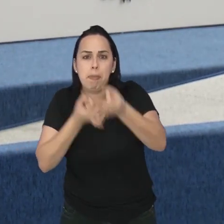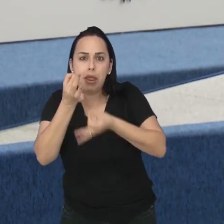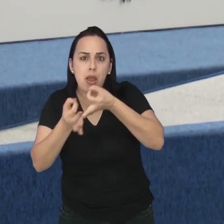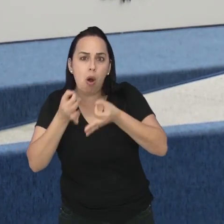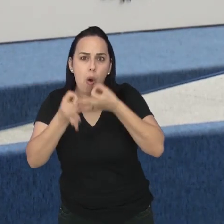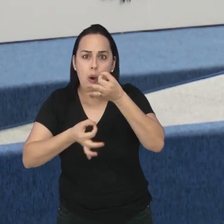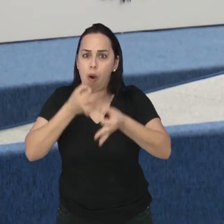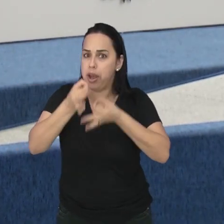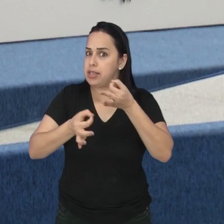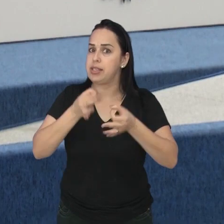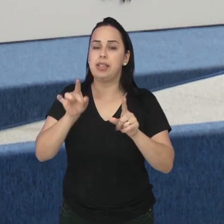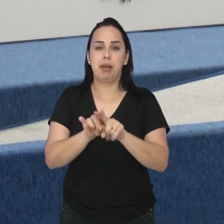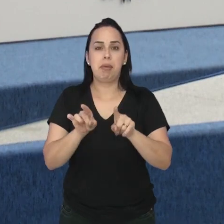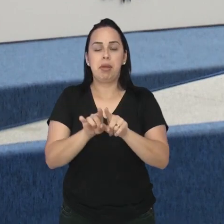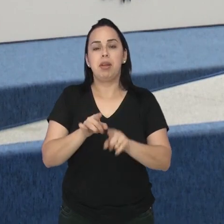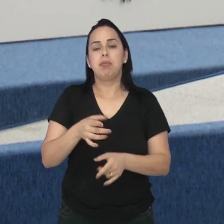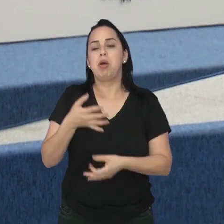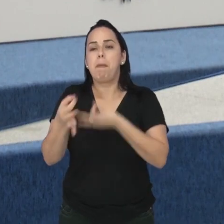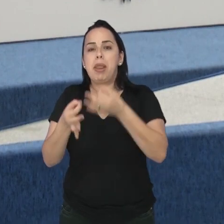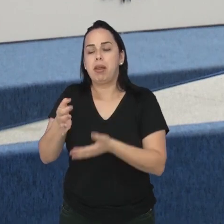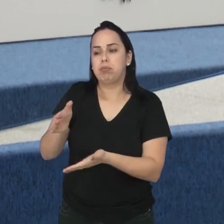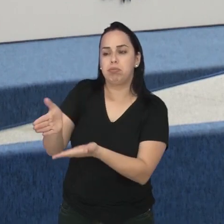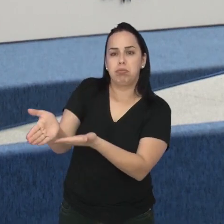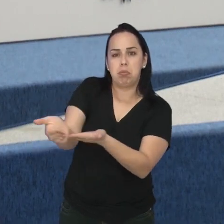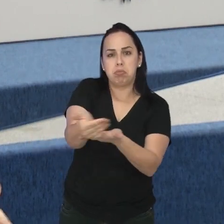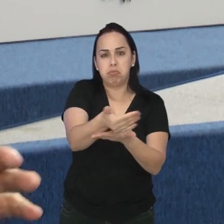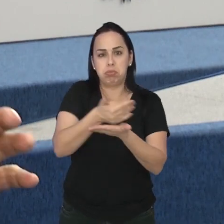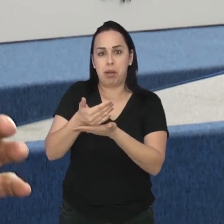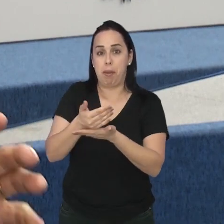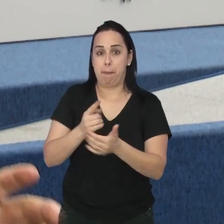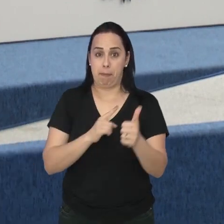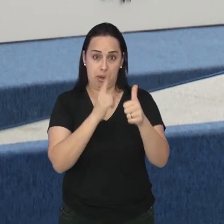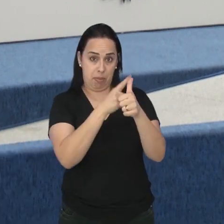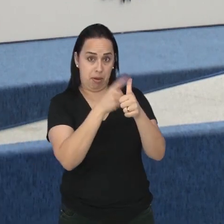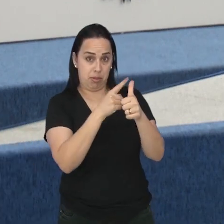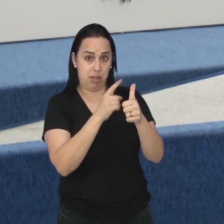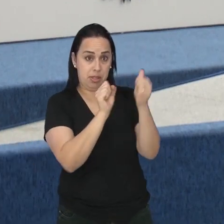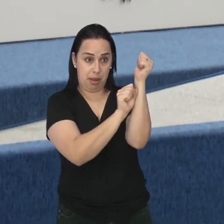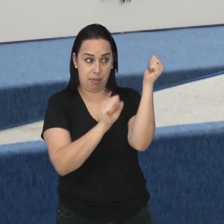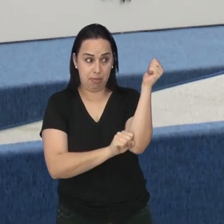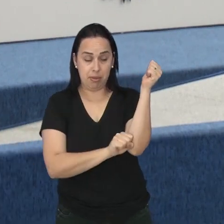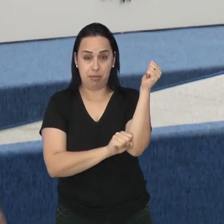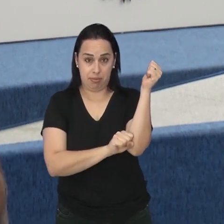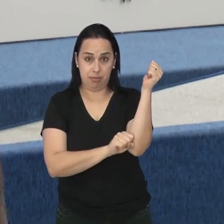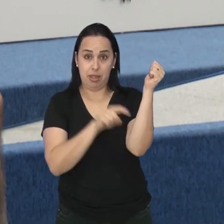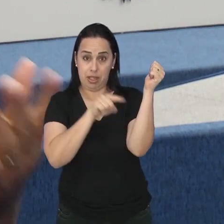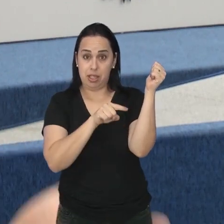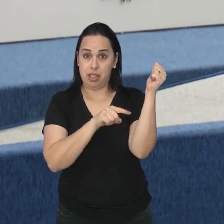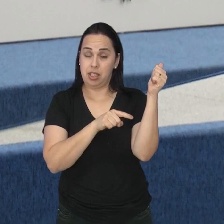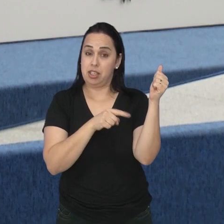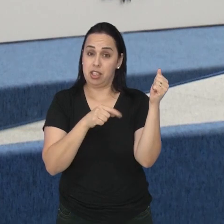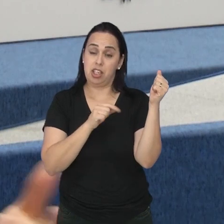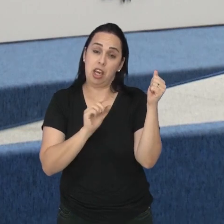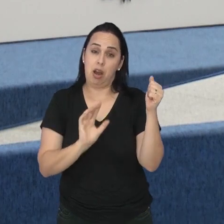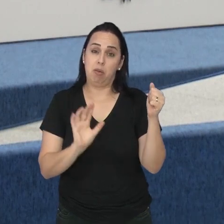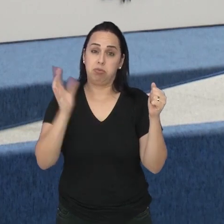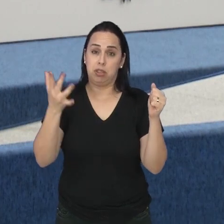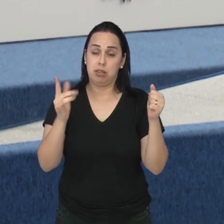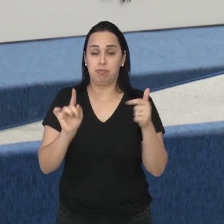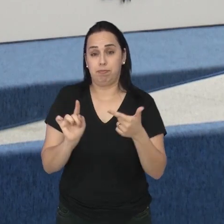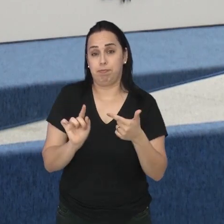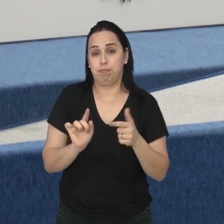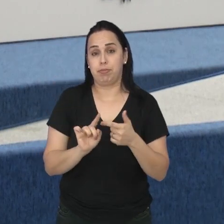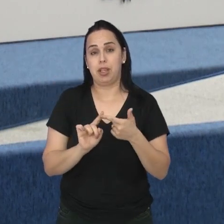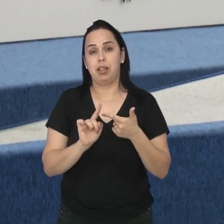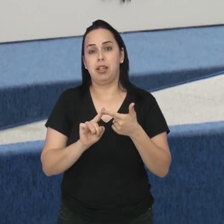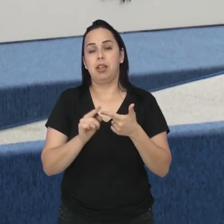oitivas. Ouvimos quem fazia parte do processo, né? Primeiramente Sabesp, que foi a causadora de toda a